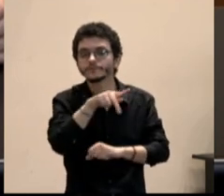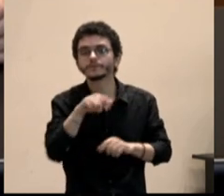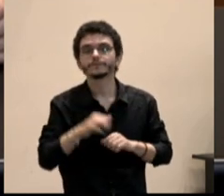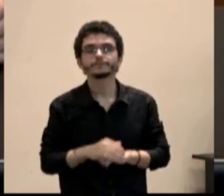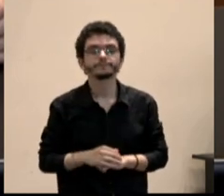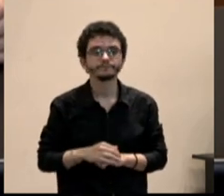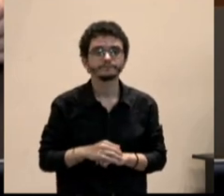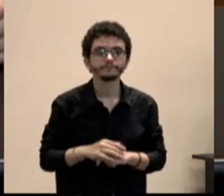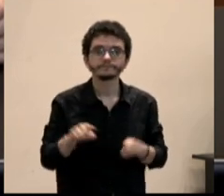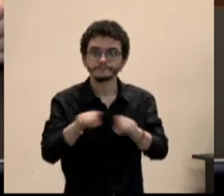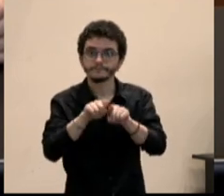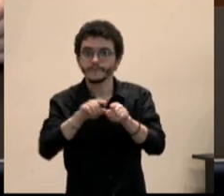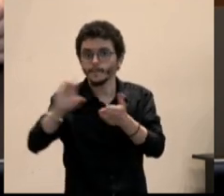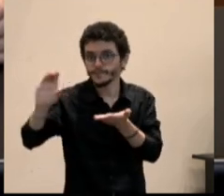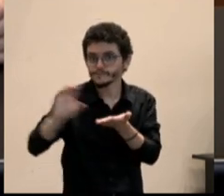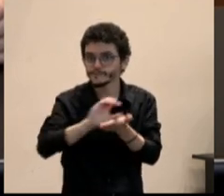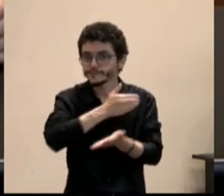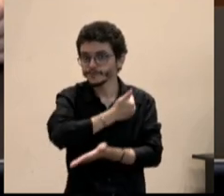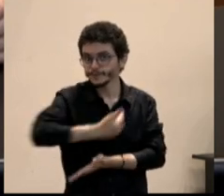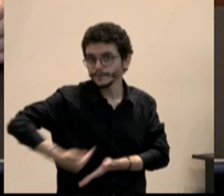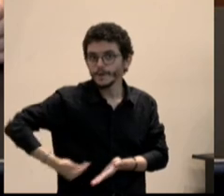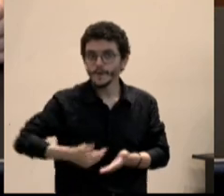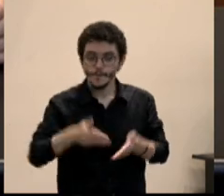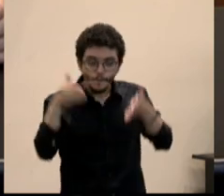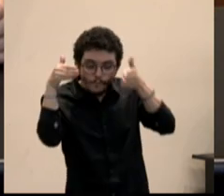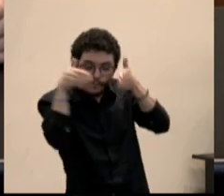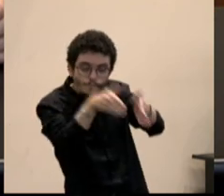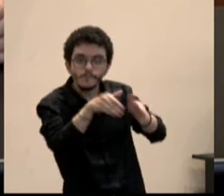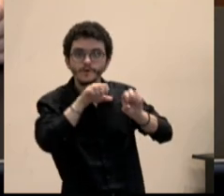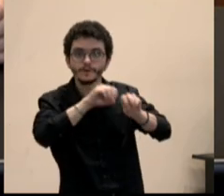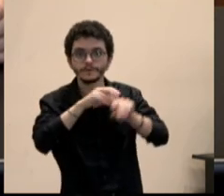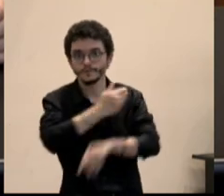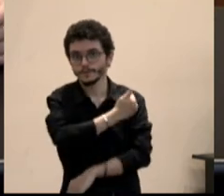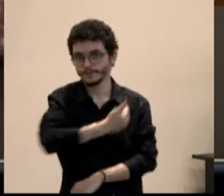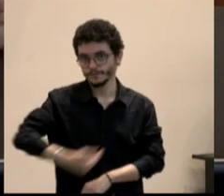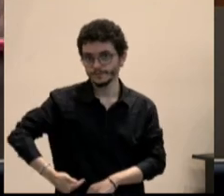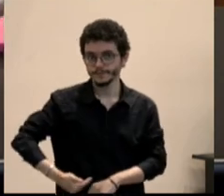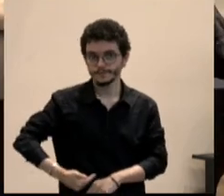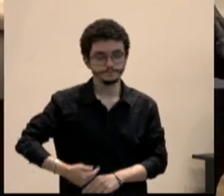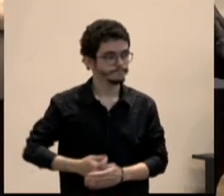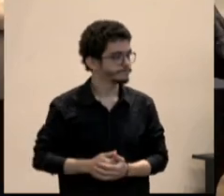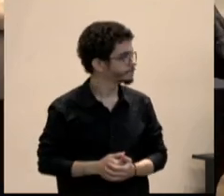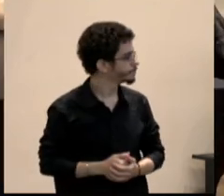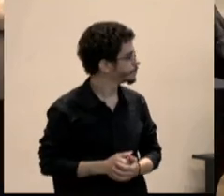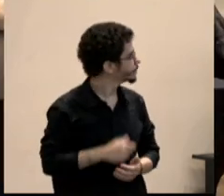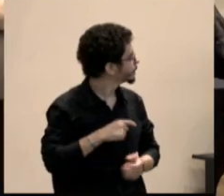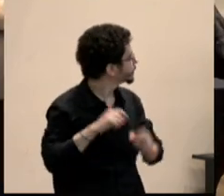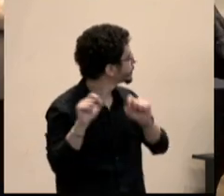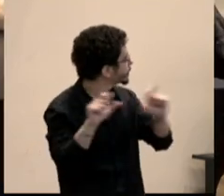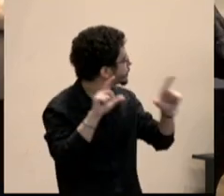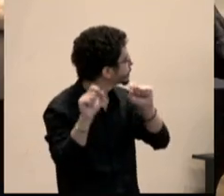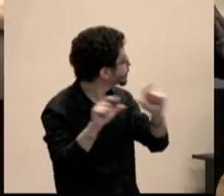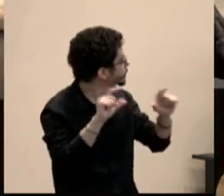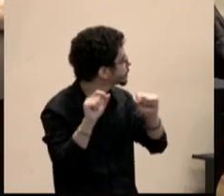do financiamento público para a educação pública. Ah, eu tenho slides.